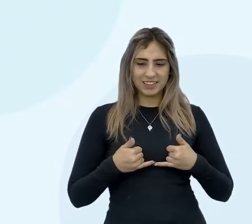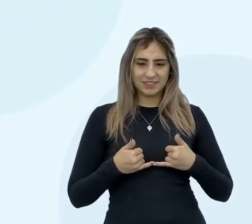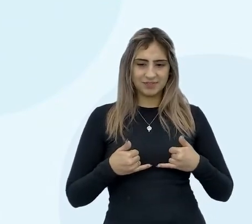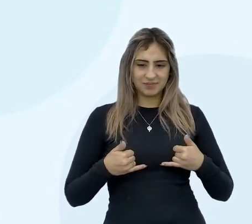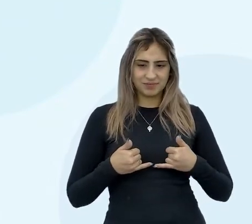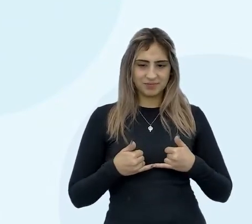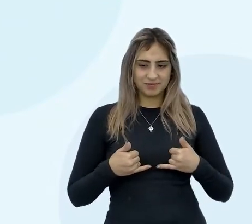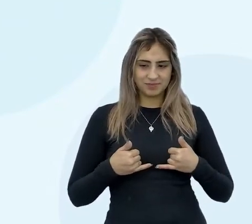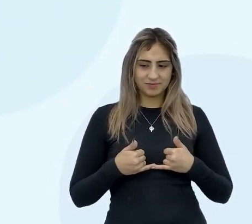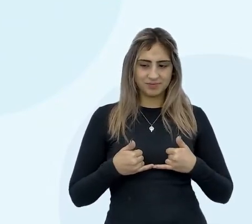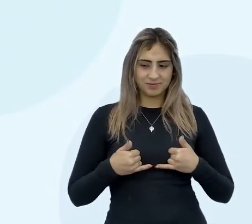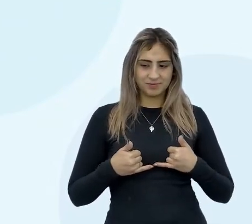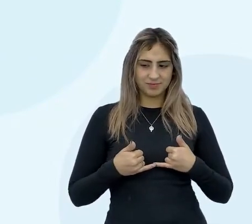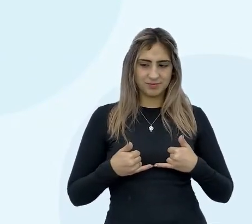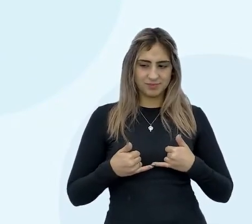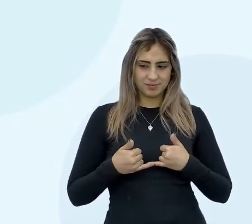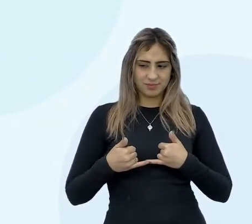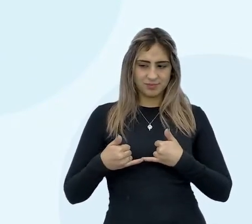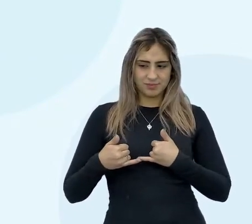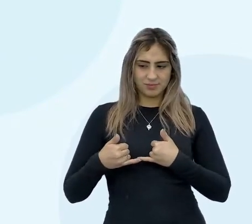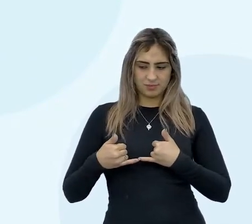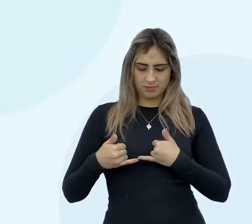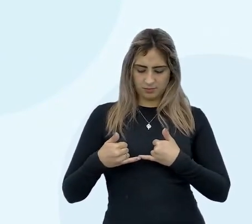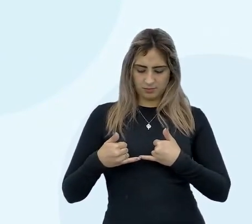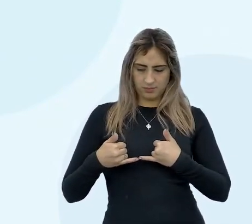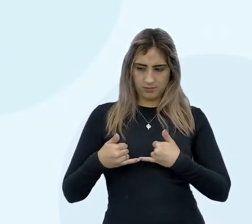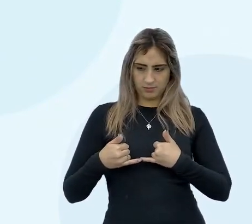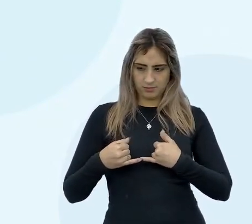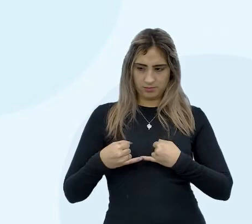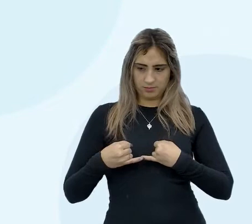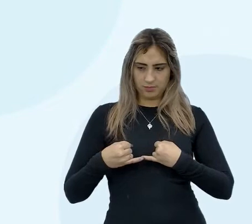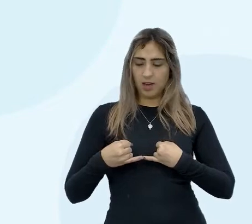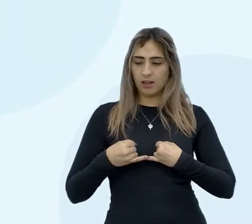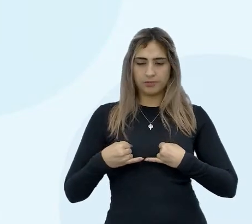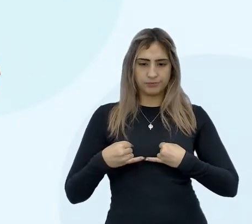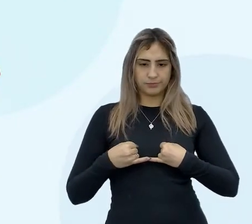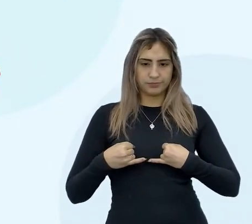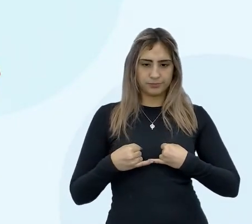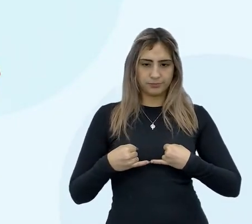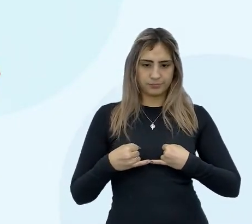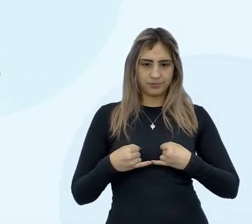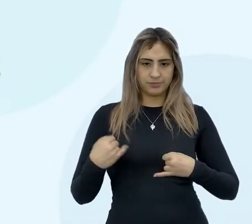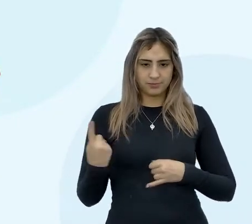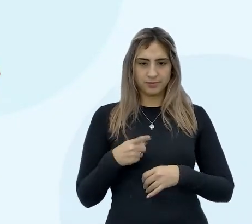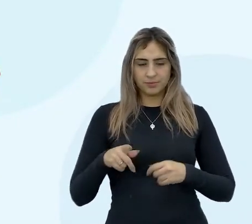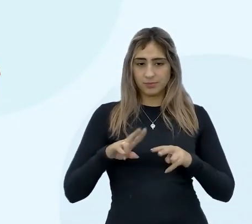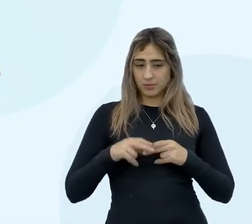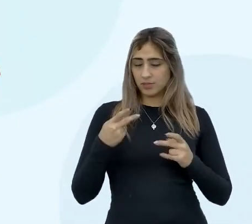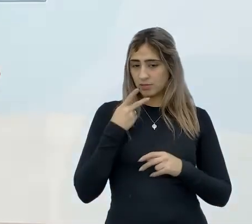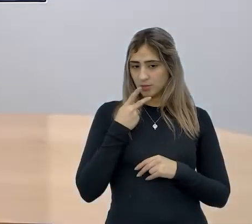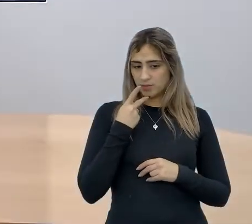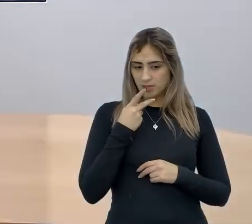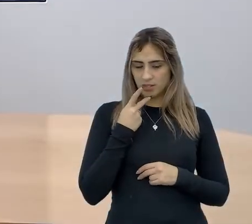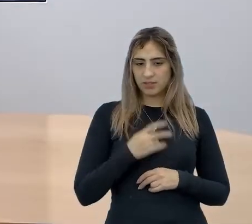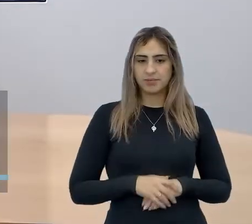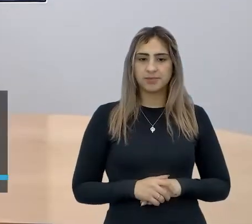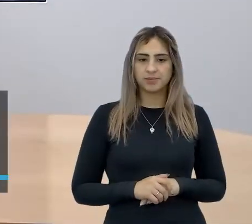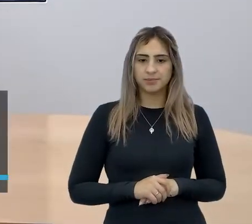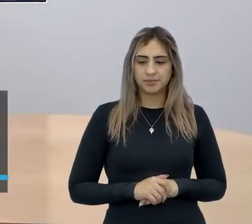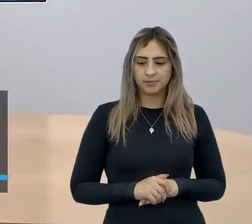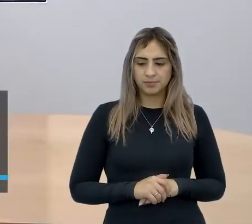outra parte da solução do solo que nós vamos falar e é disso que nós vamos abordar. E é por isso que foi falado então.